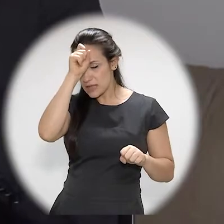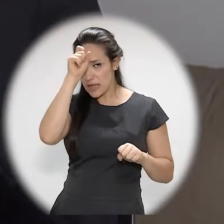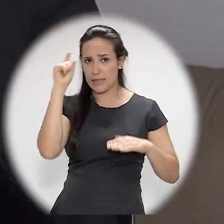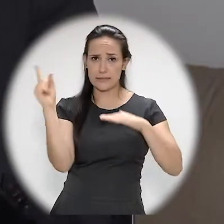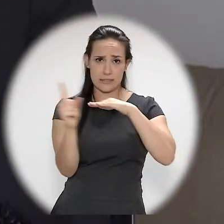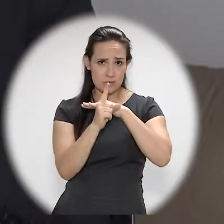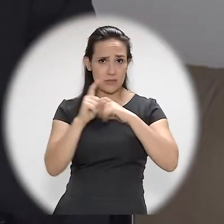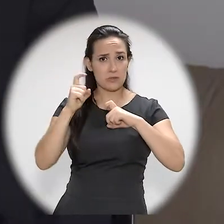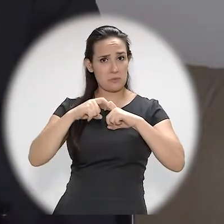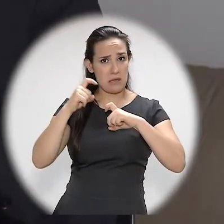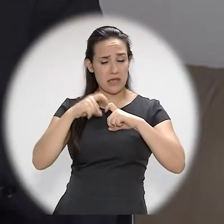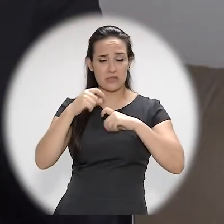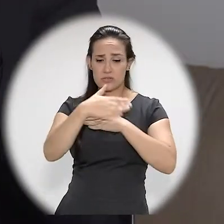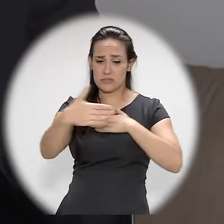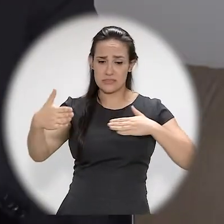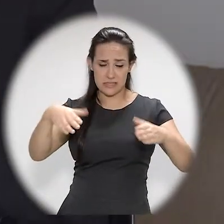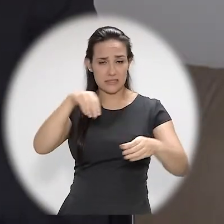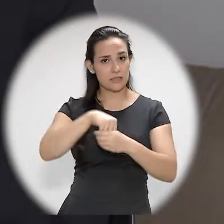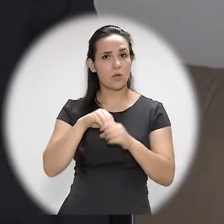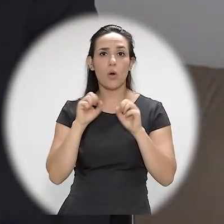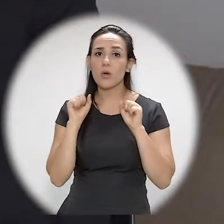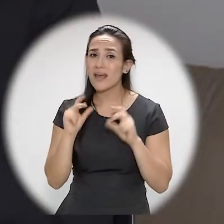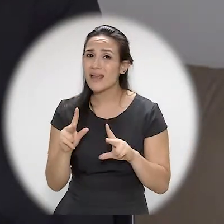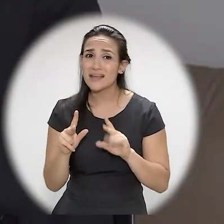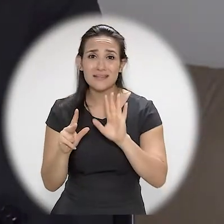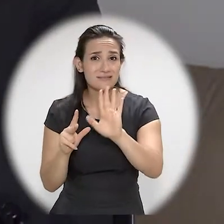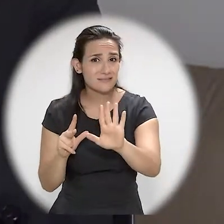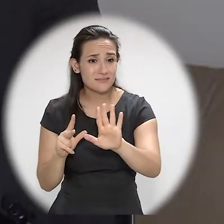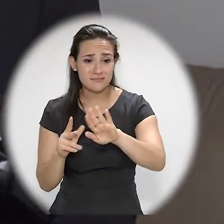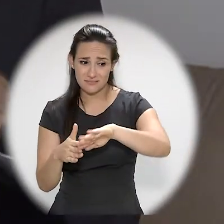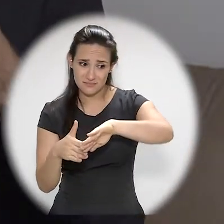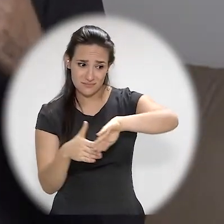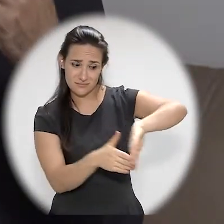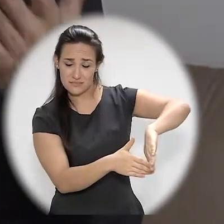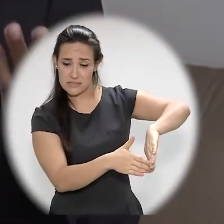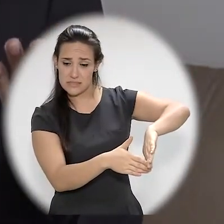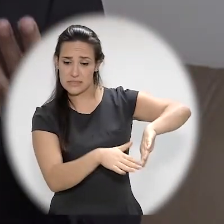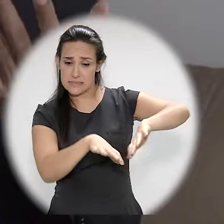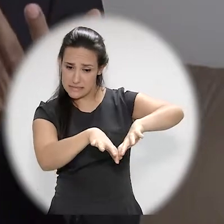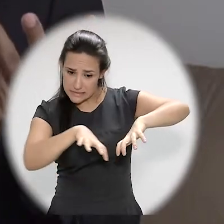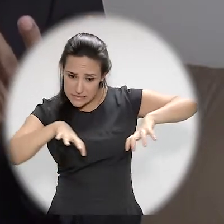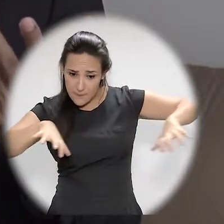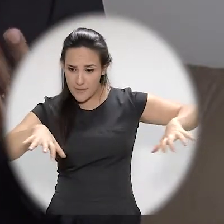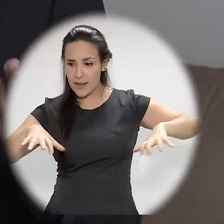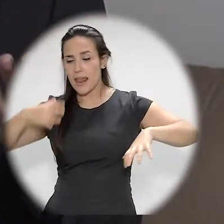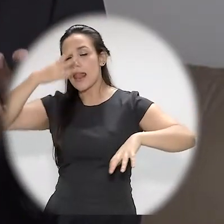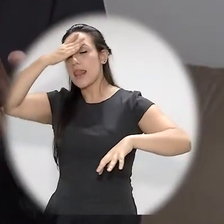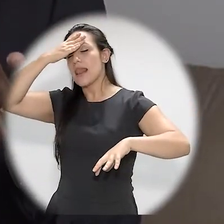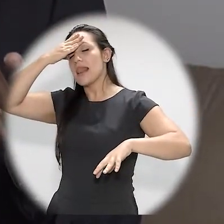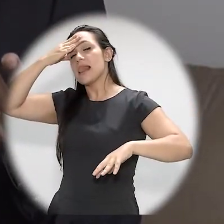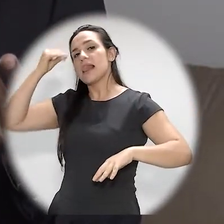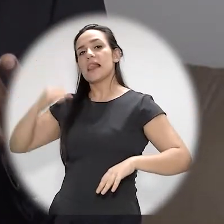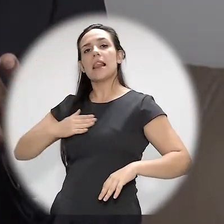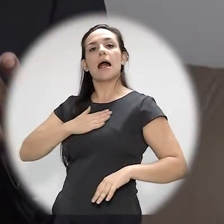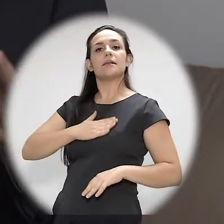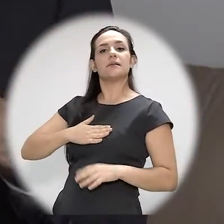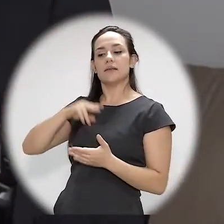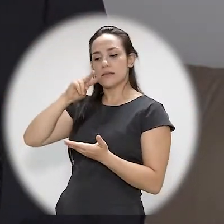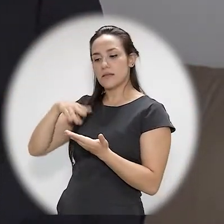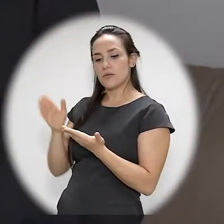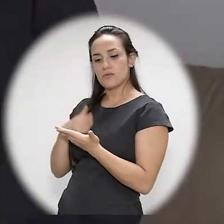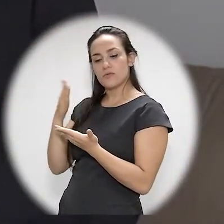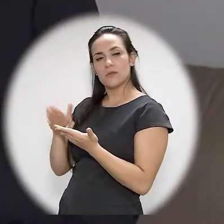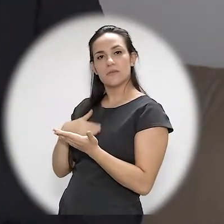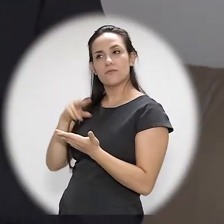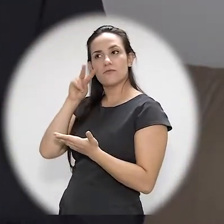o sistema de clínicas, o sistema de consultórios. É preciso ter lazer para si mesmo. É